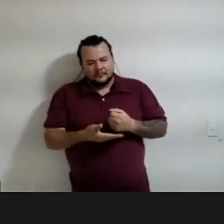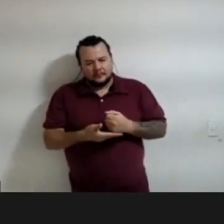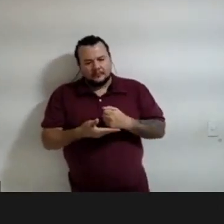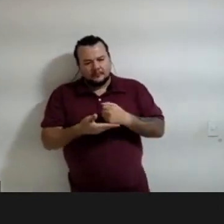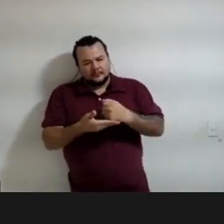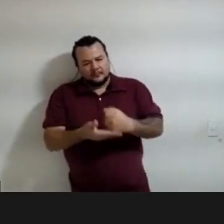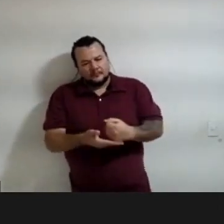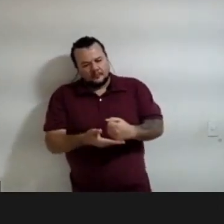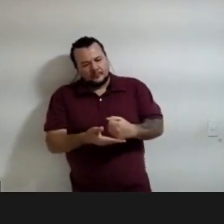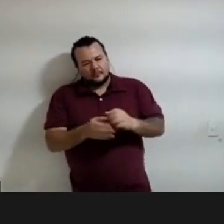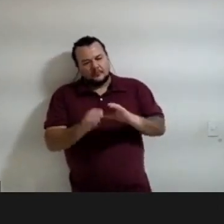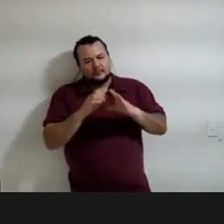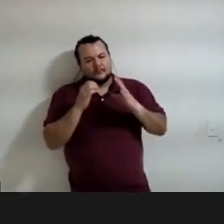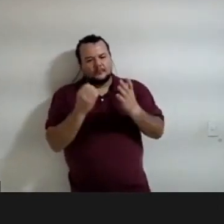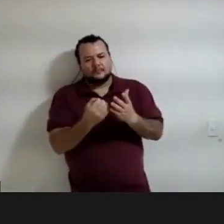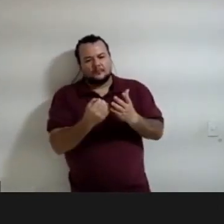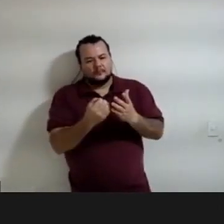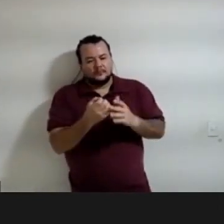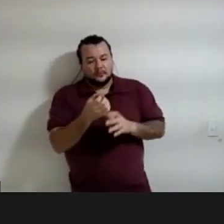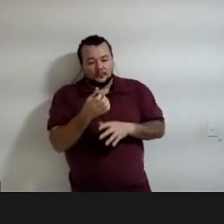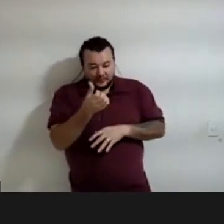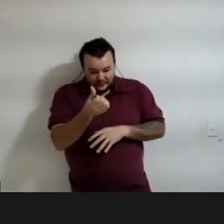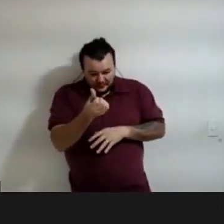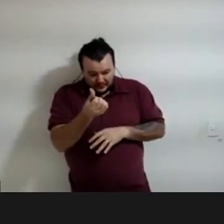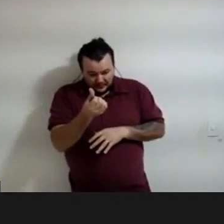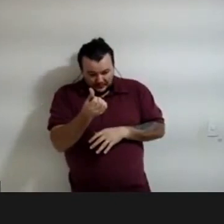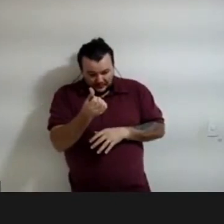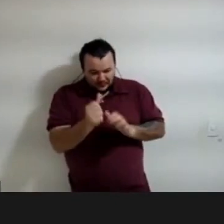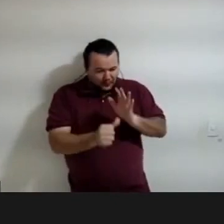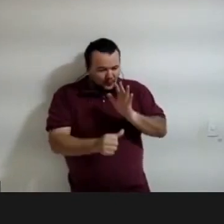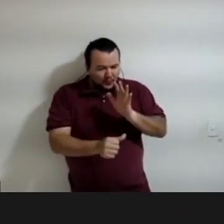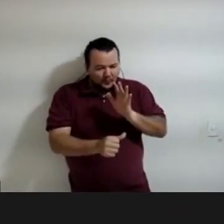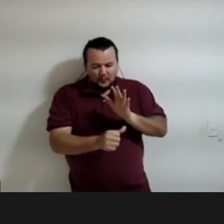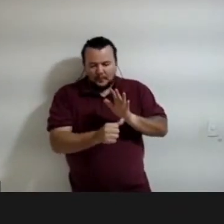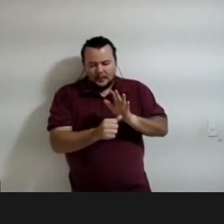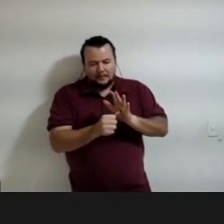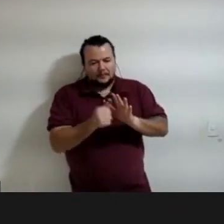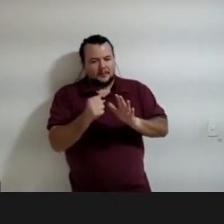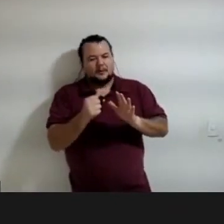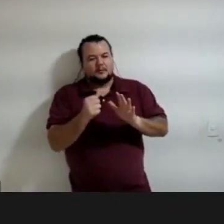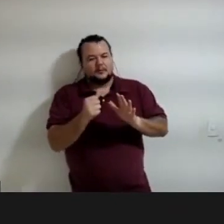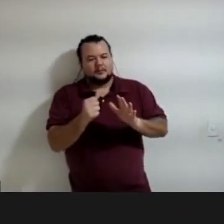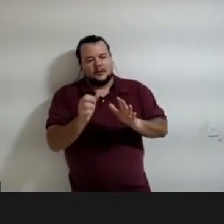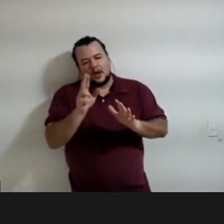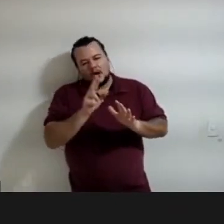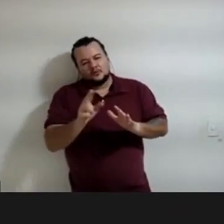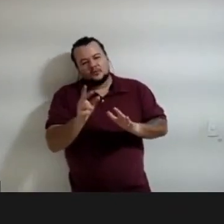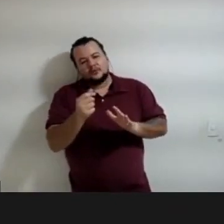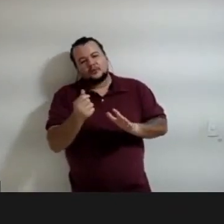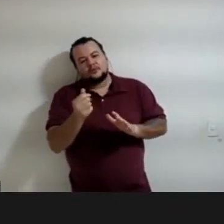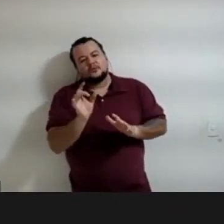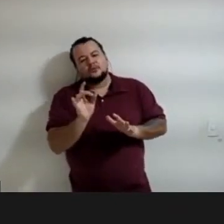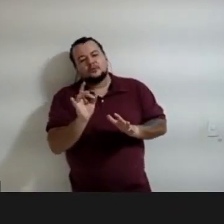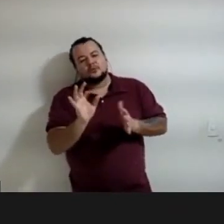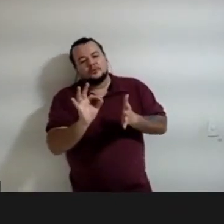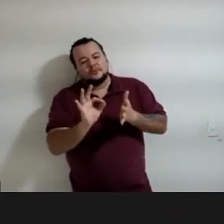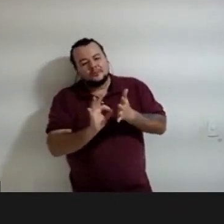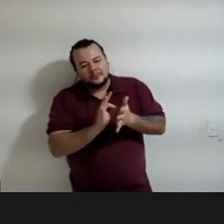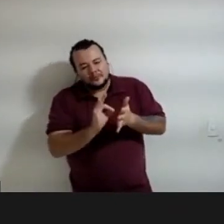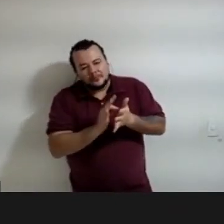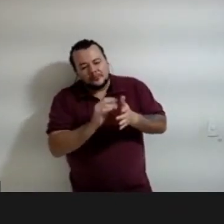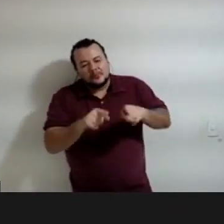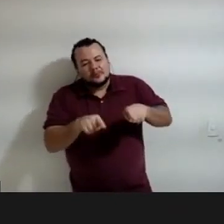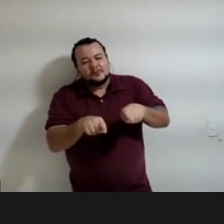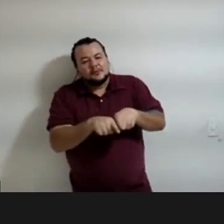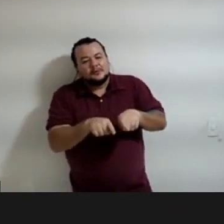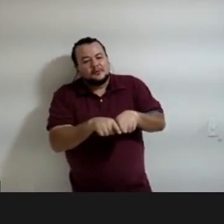Sexto Enem Parque foi o primeiro a ser integralmente financiado pelas taxas de inscrição e pelos recursos próprios